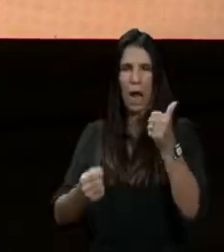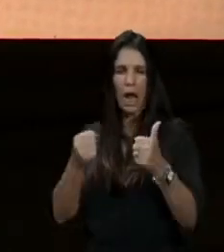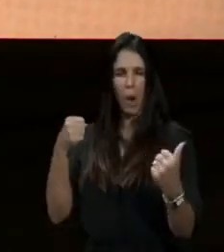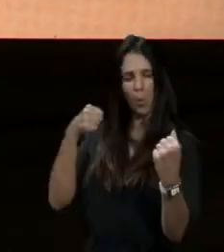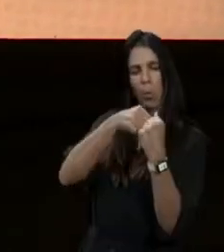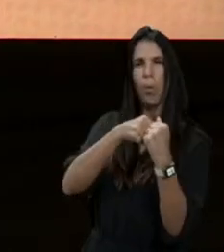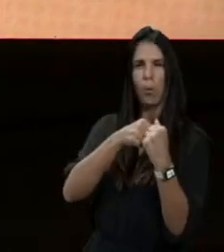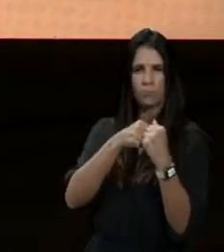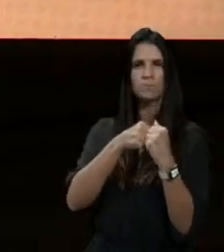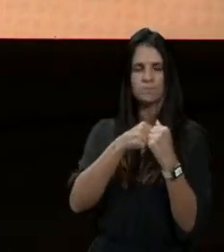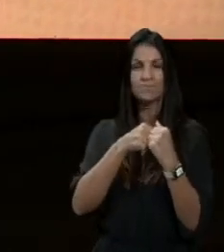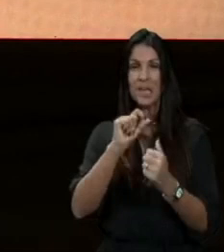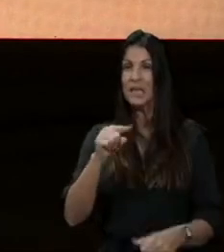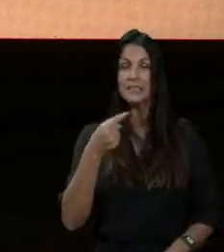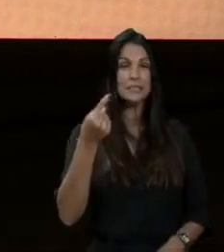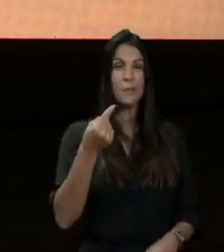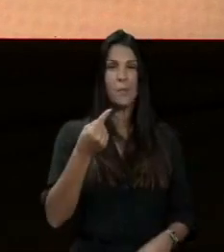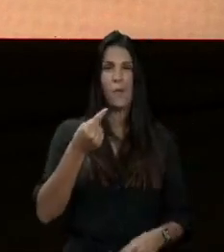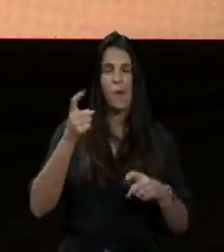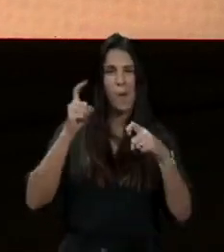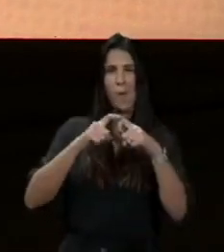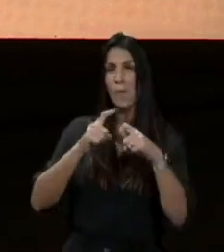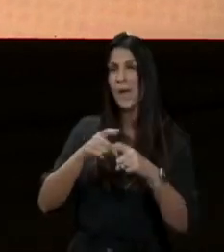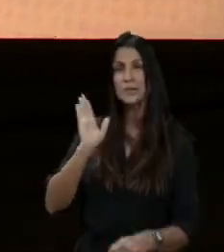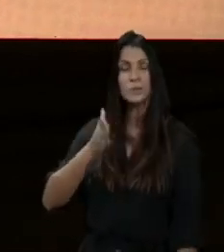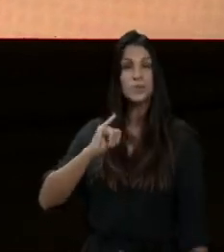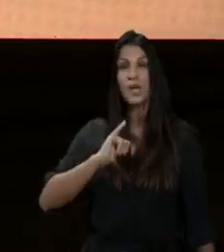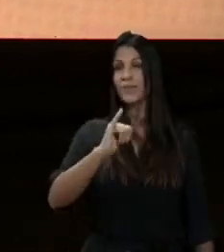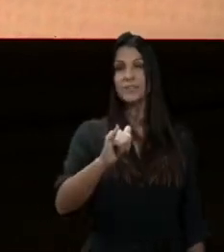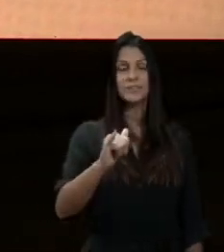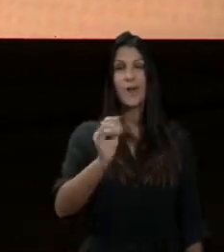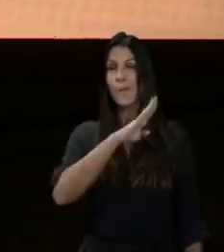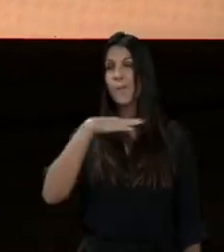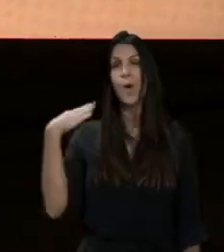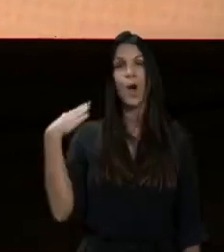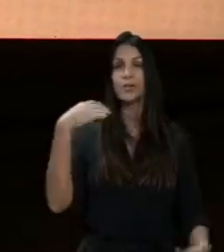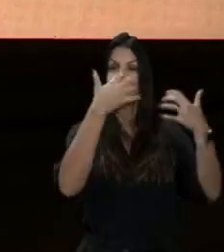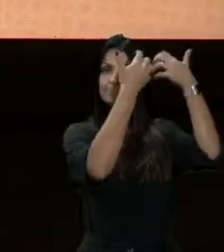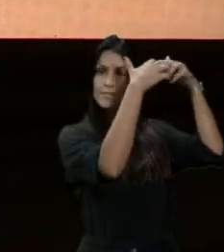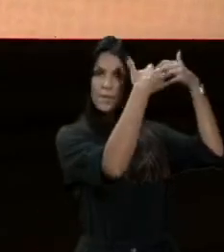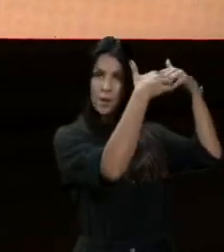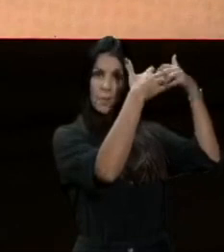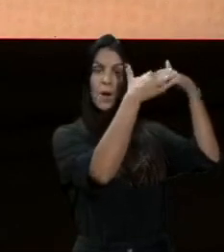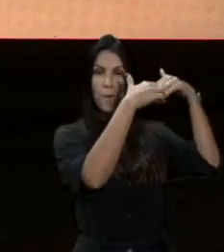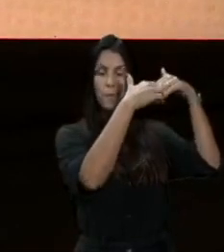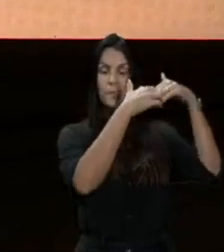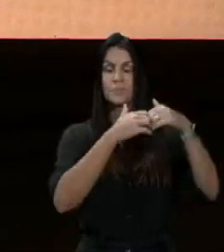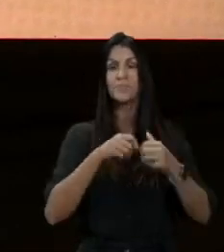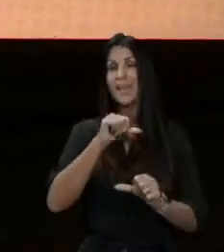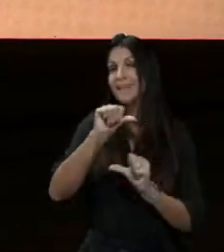e o médico fala assim olha tá tá já tem morte cerebral e de repente os aparelhos